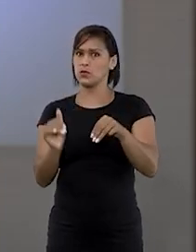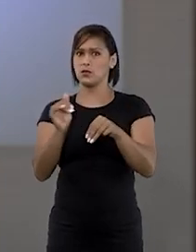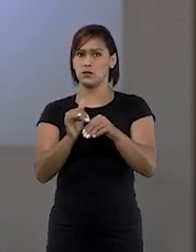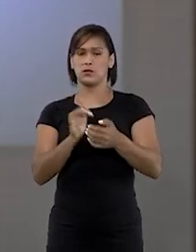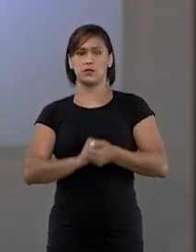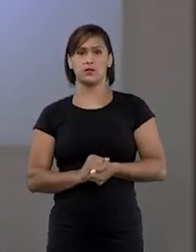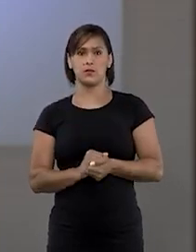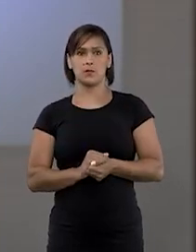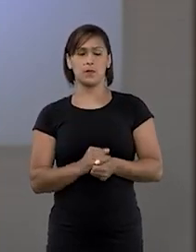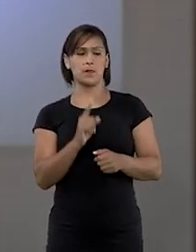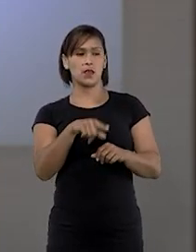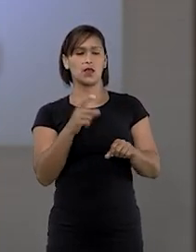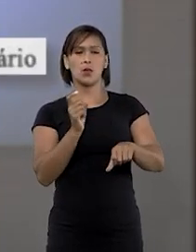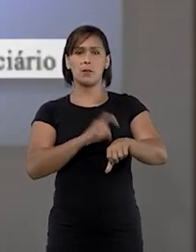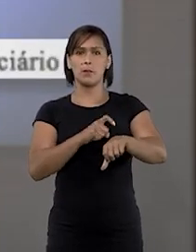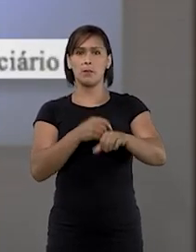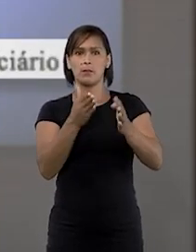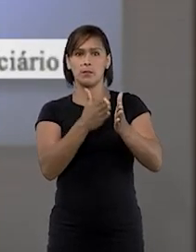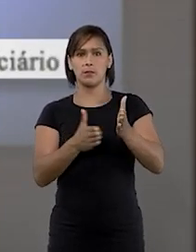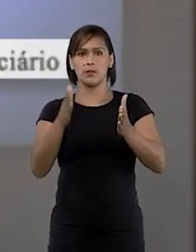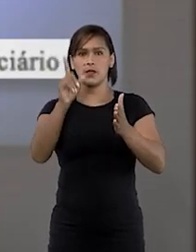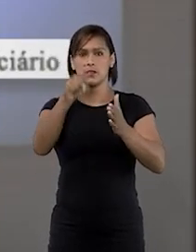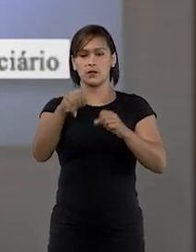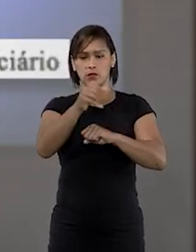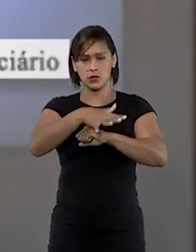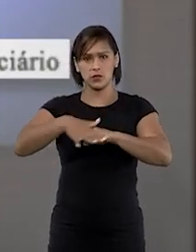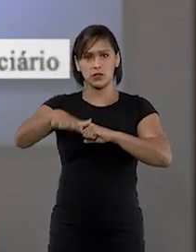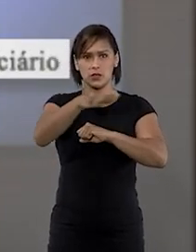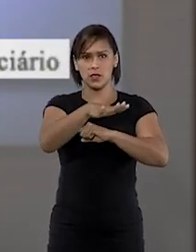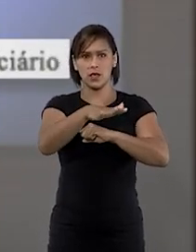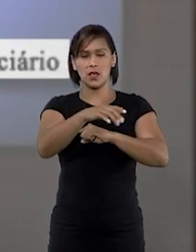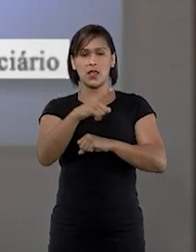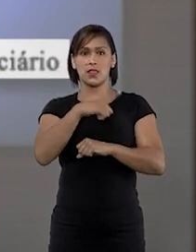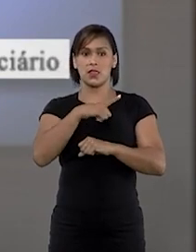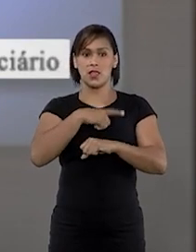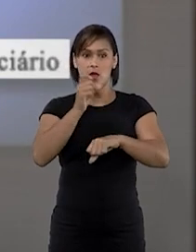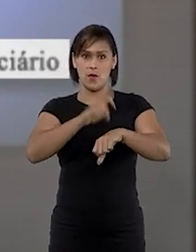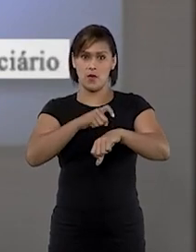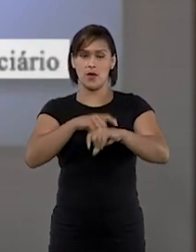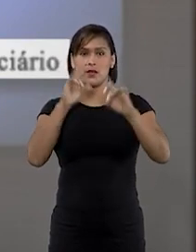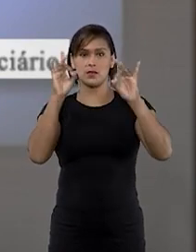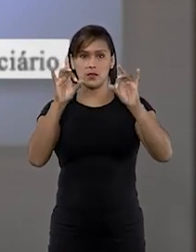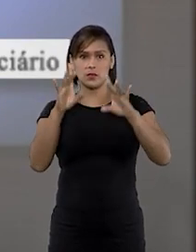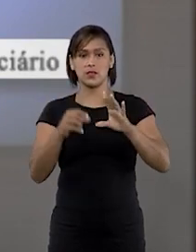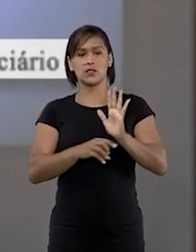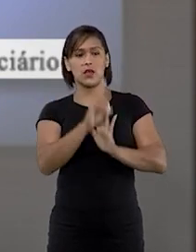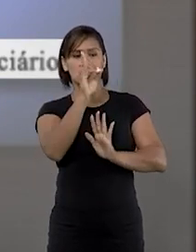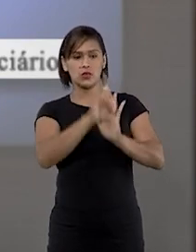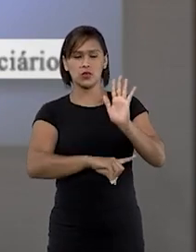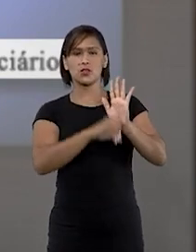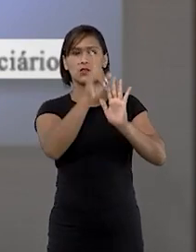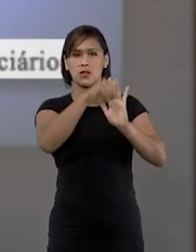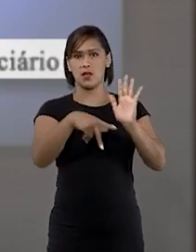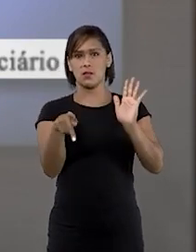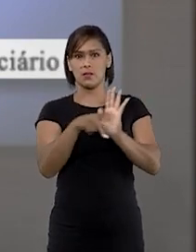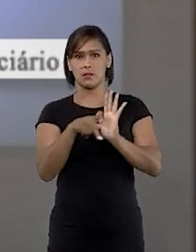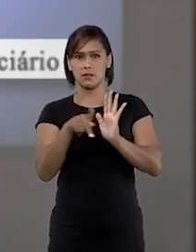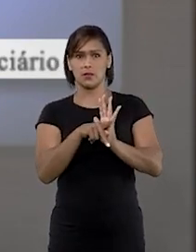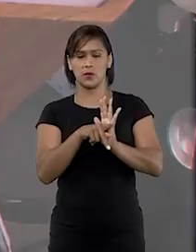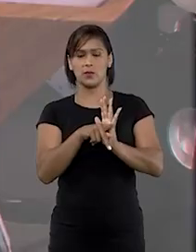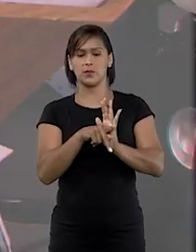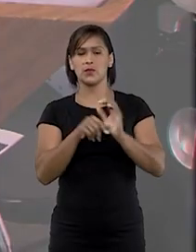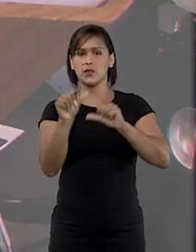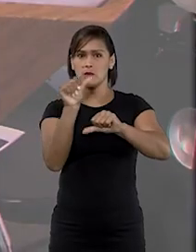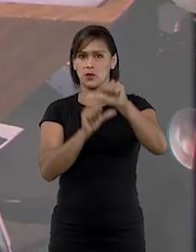outros ministros no caso do plantão judiciário a distribuição terá horário especial disciplinada e normativo